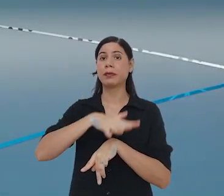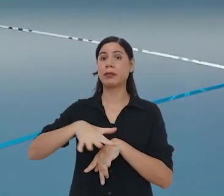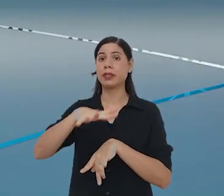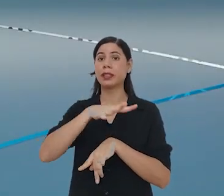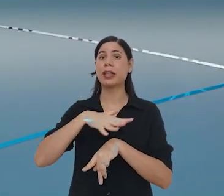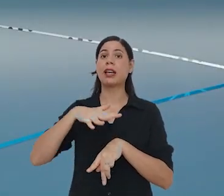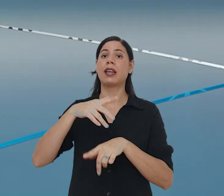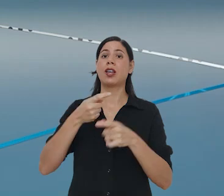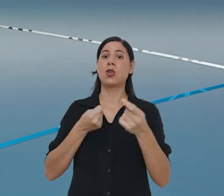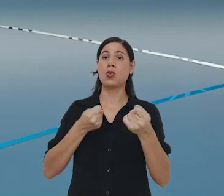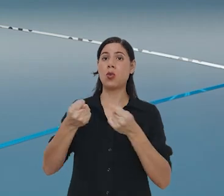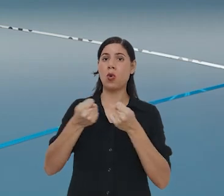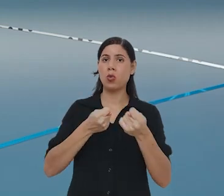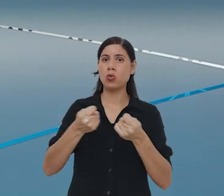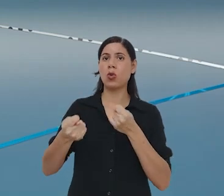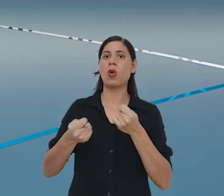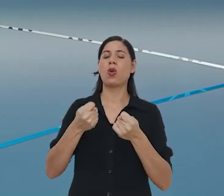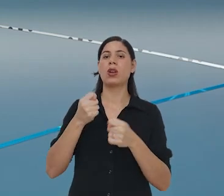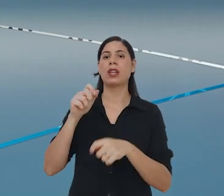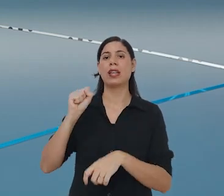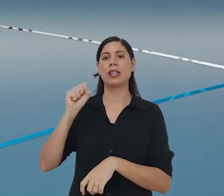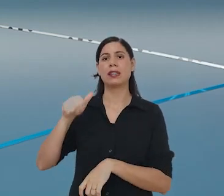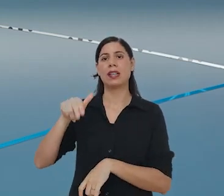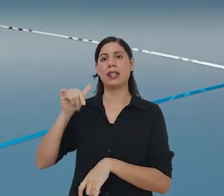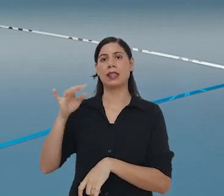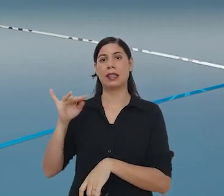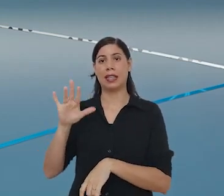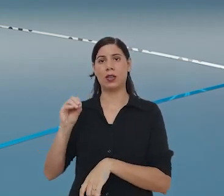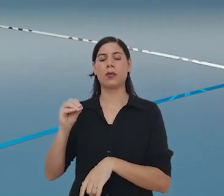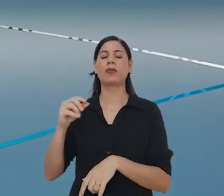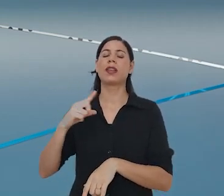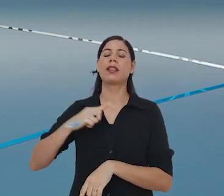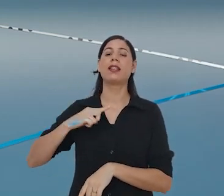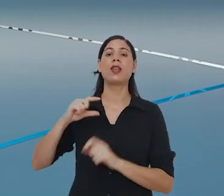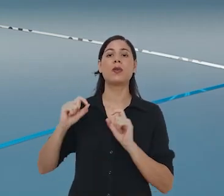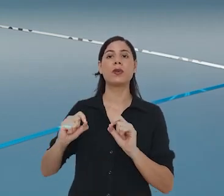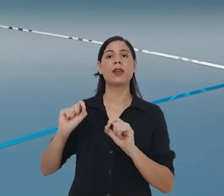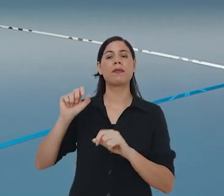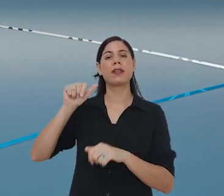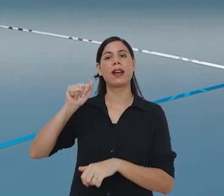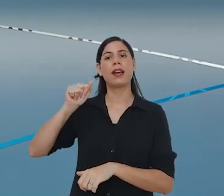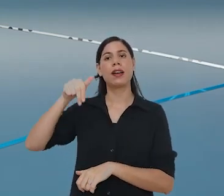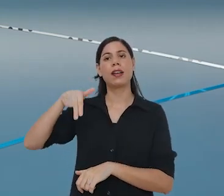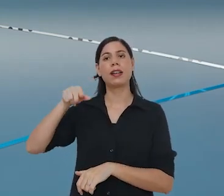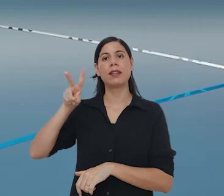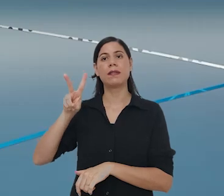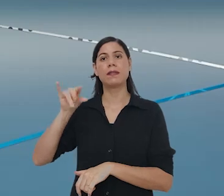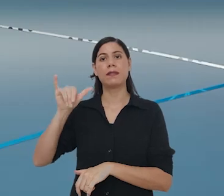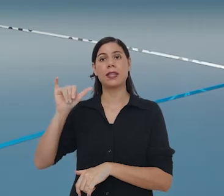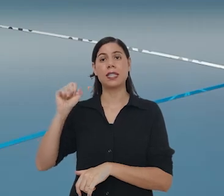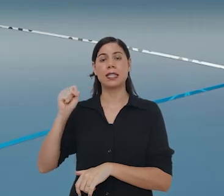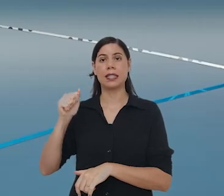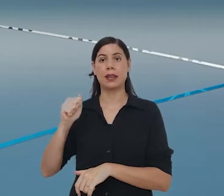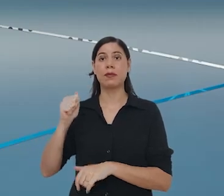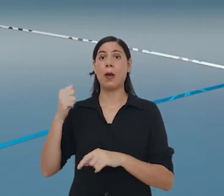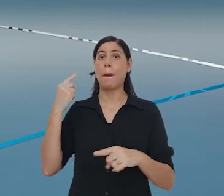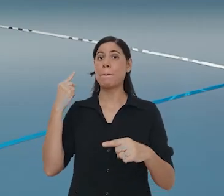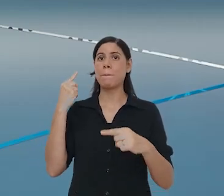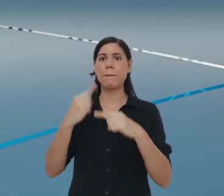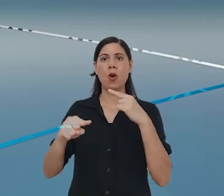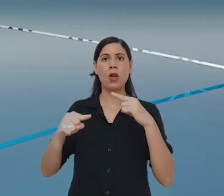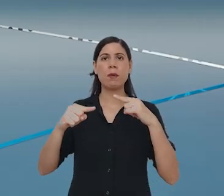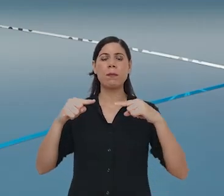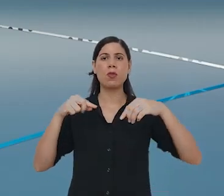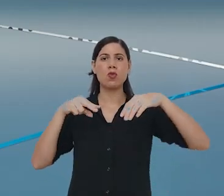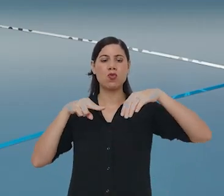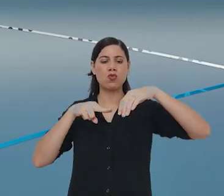procedimentos estéticos, por intermédio do controle sanitário, existe a Anvisa, que nesse sentido proibiu o bronzeamento artificial